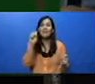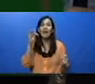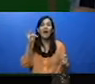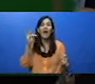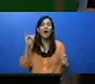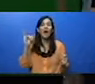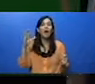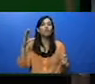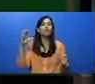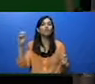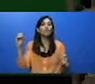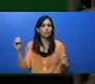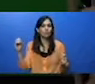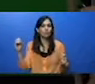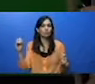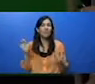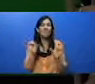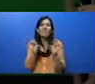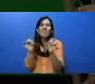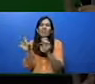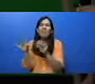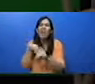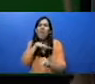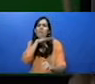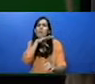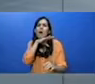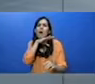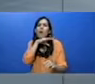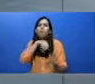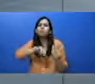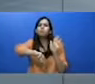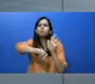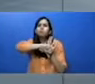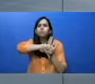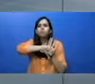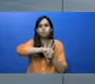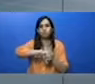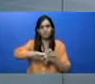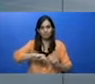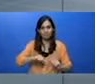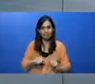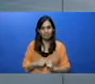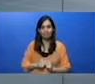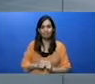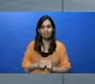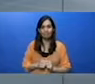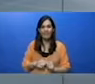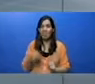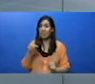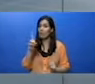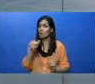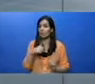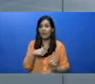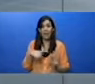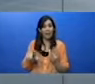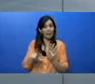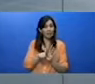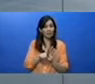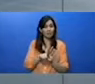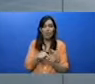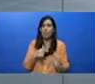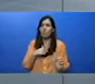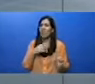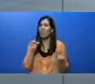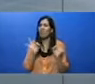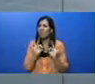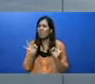Brasil, tá? Nós temos um problema muito grande com o tráfico de animais, tá? Um número muito alto de